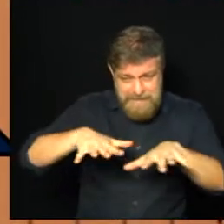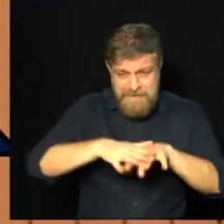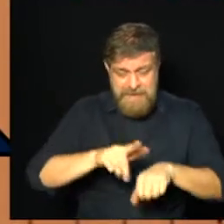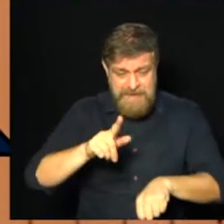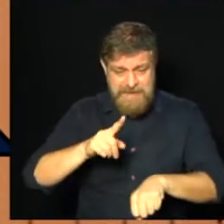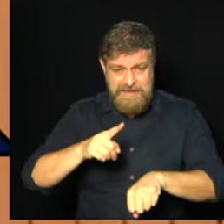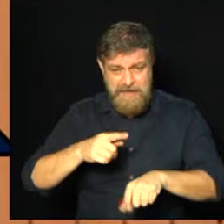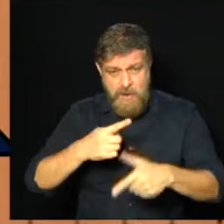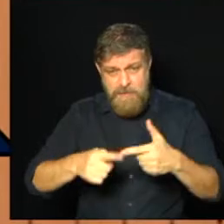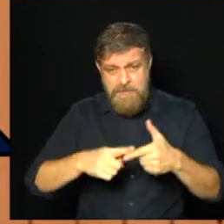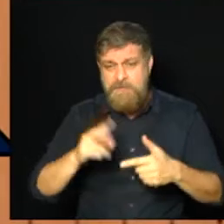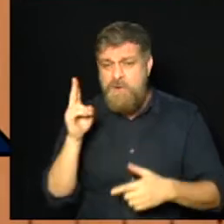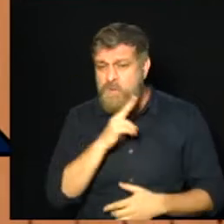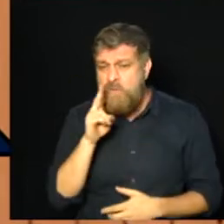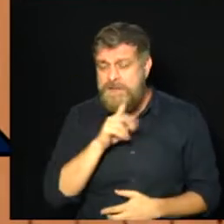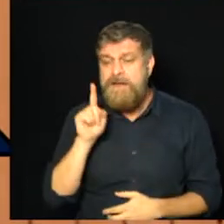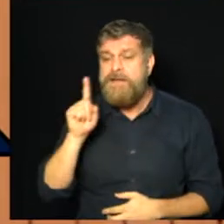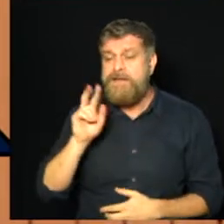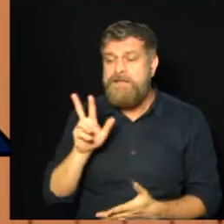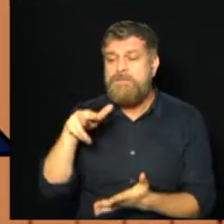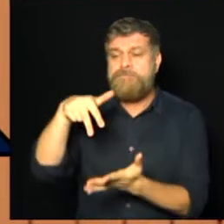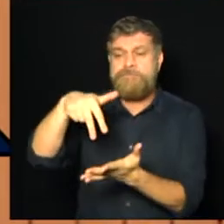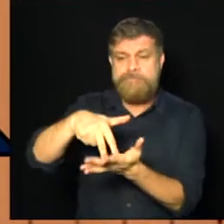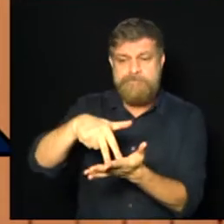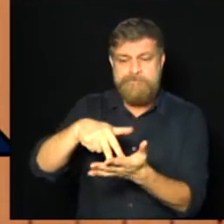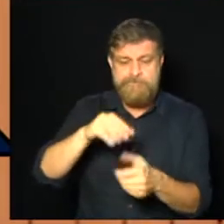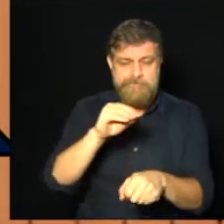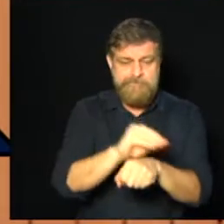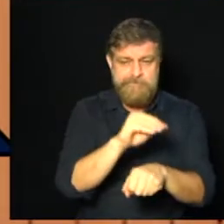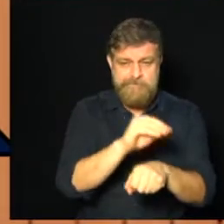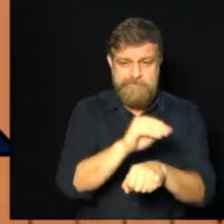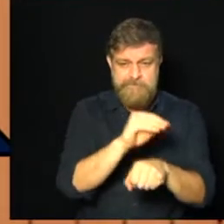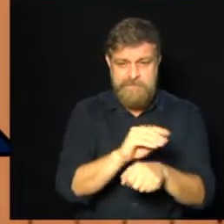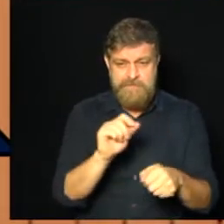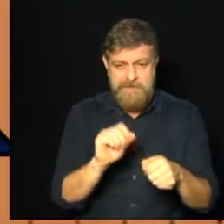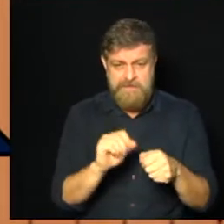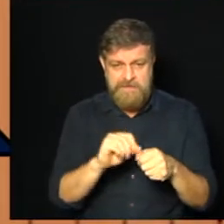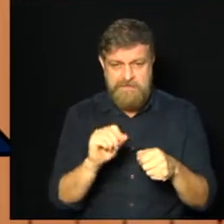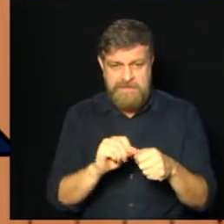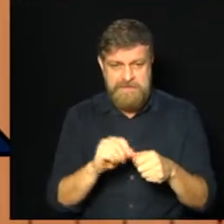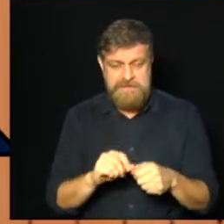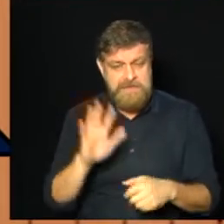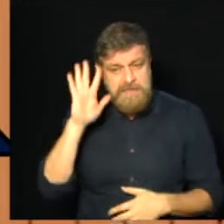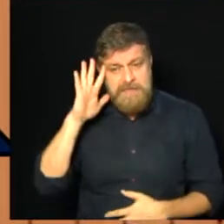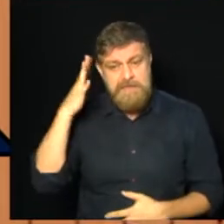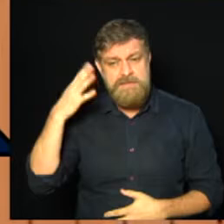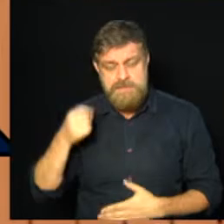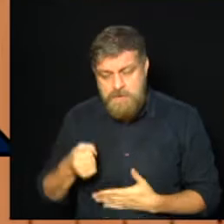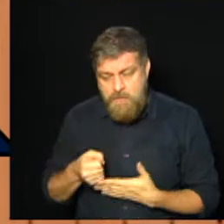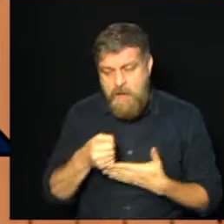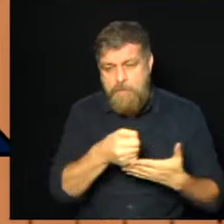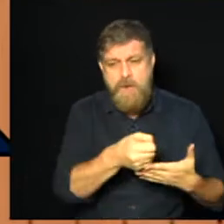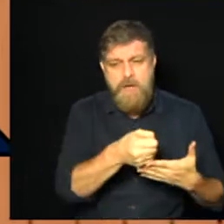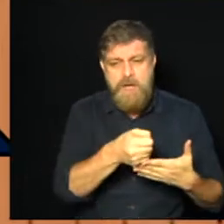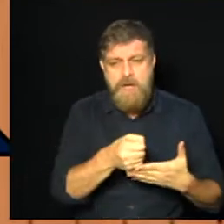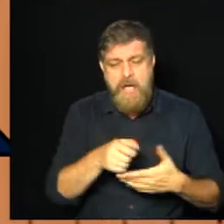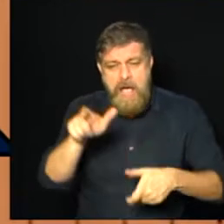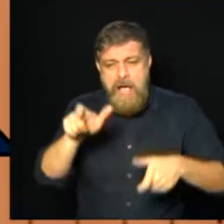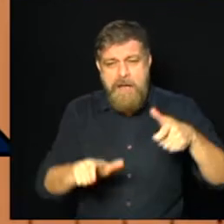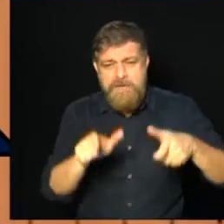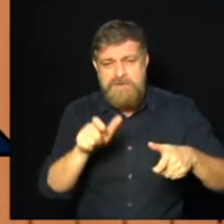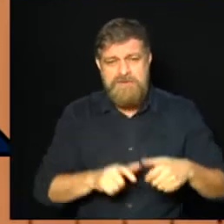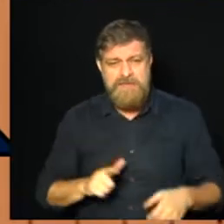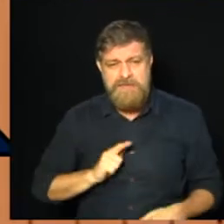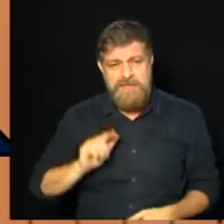urgência, quem vai fazer os processos de auxílio na decisão, quem vai fazer as coisas mais complexas?